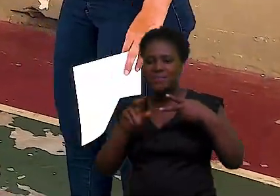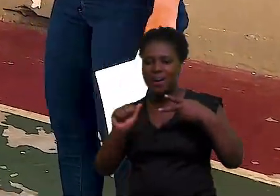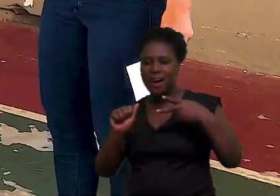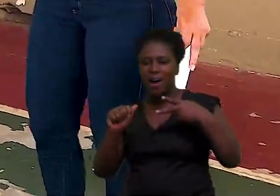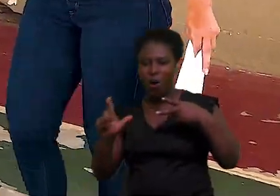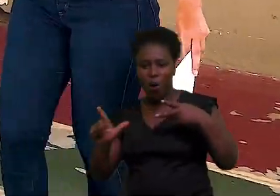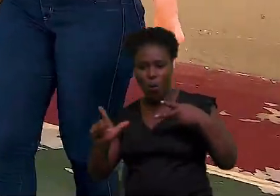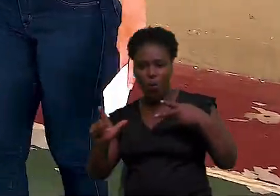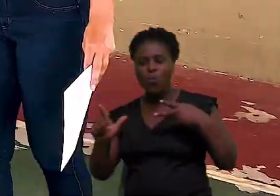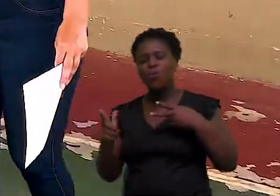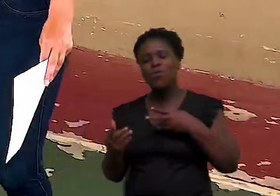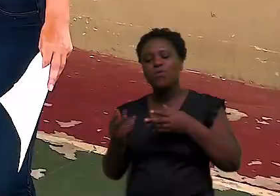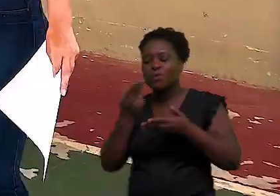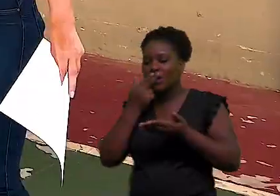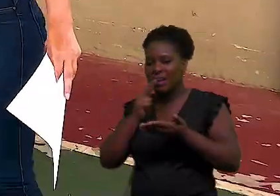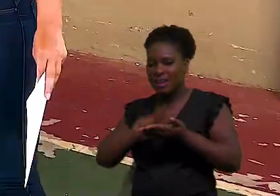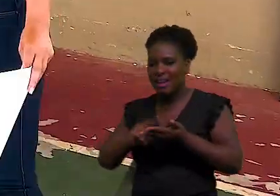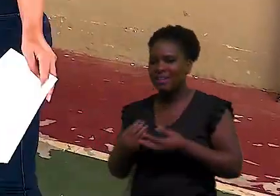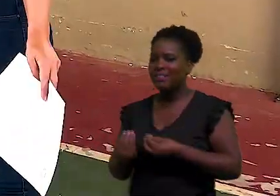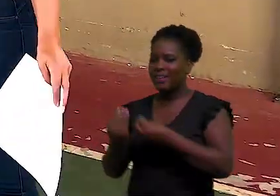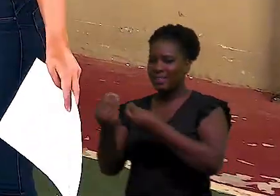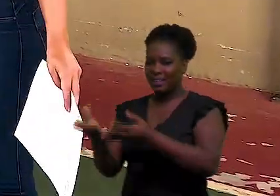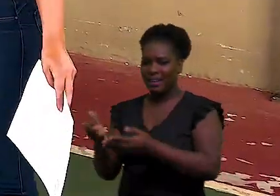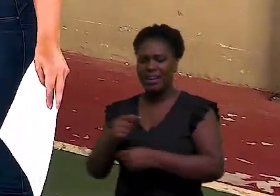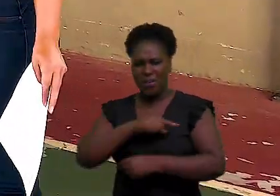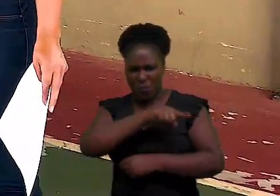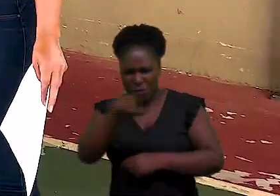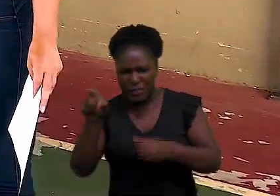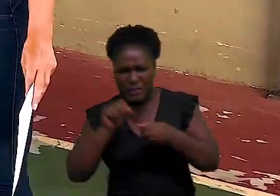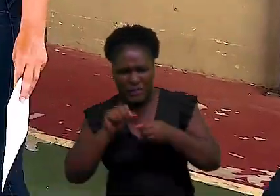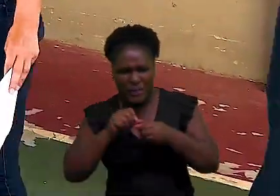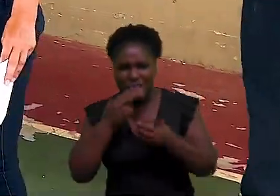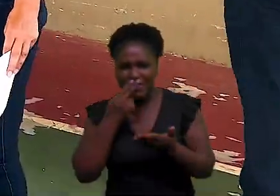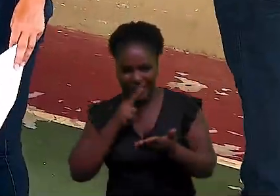PG. Todo mundo fez a carta do PG? Quem fez a carta do PG?